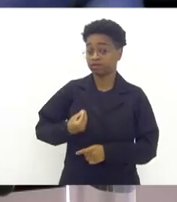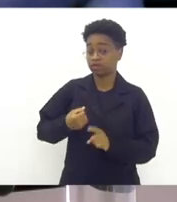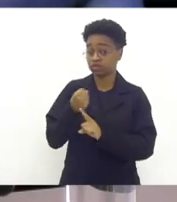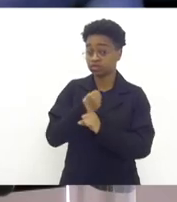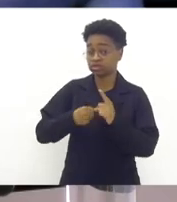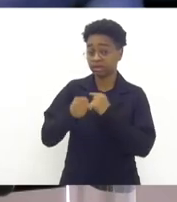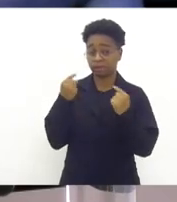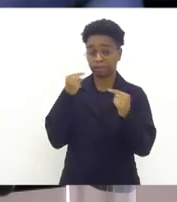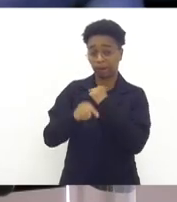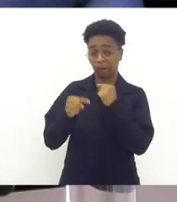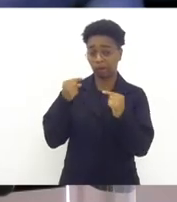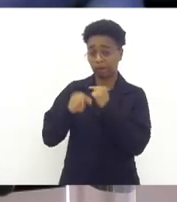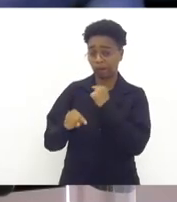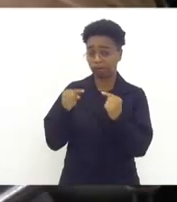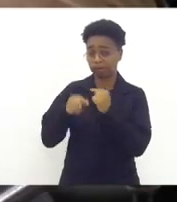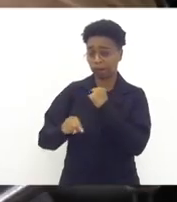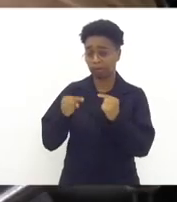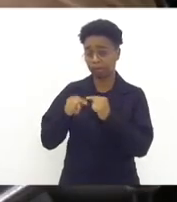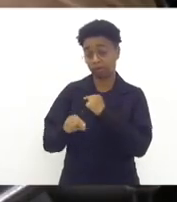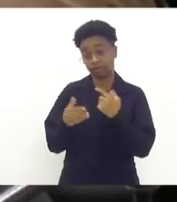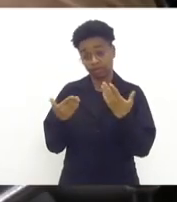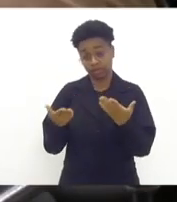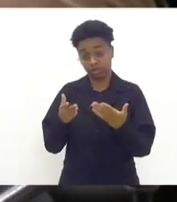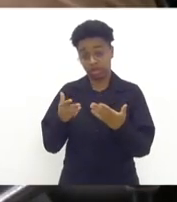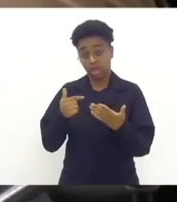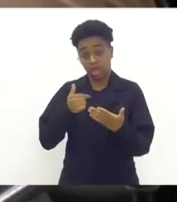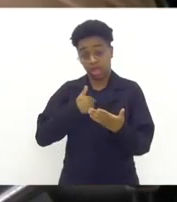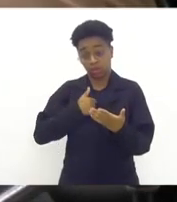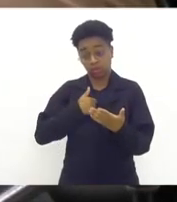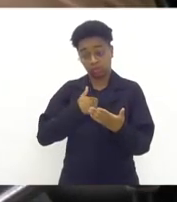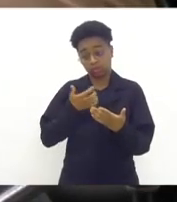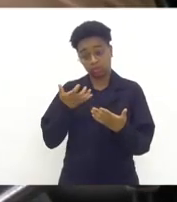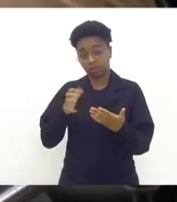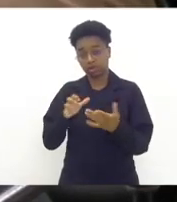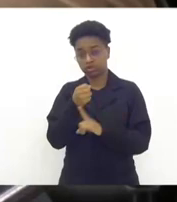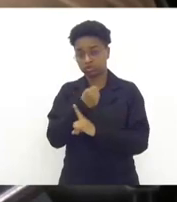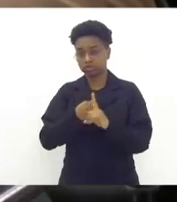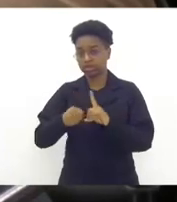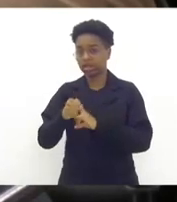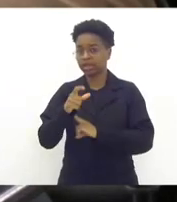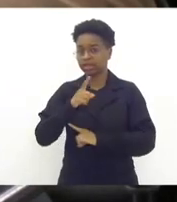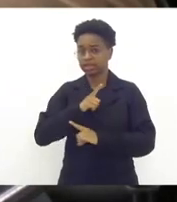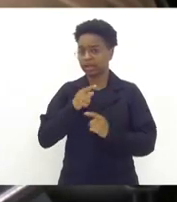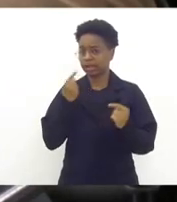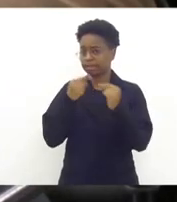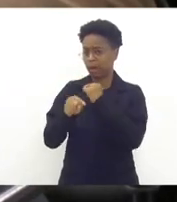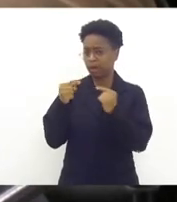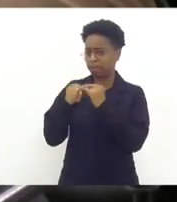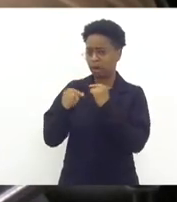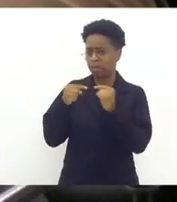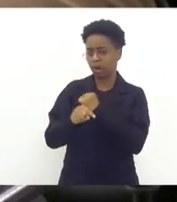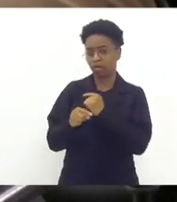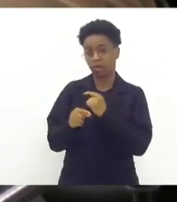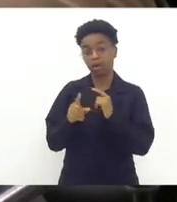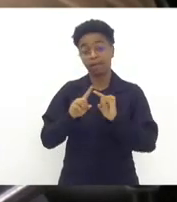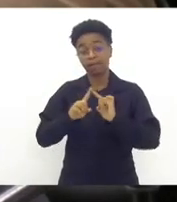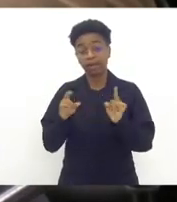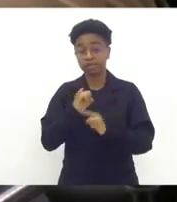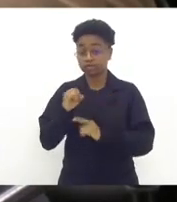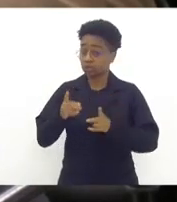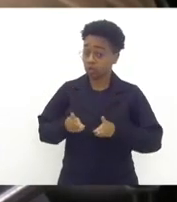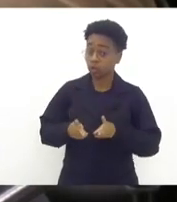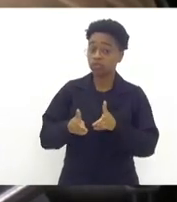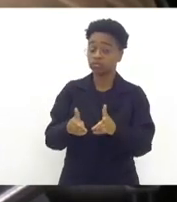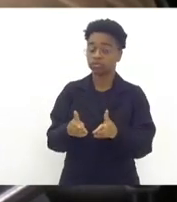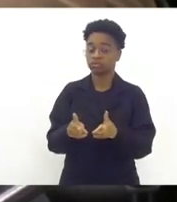de contradições. Nós, pelo menos eu, não gostaria que a sociedade tivesse tantas contradições. Mas, enquanto ela permanecer